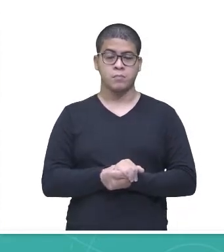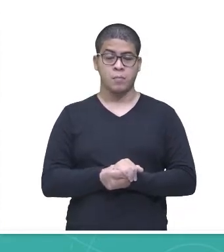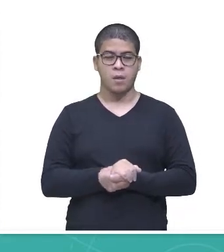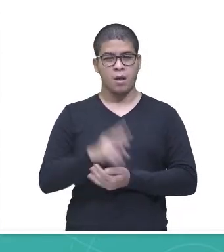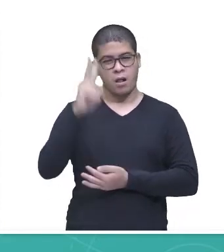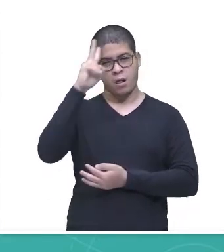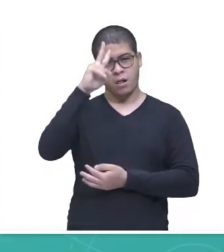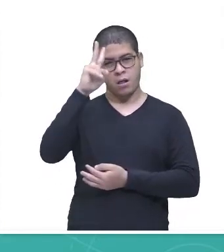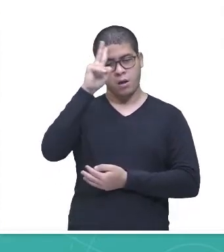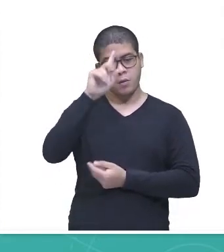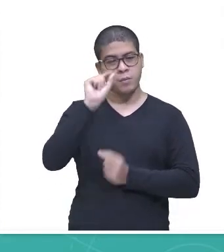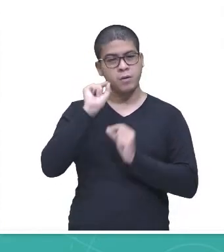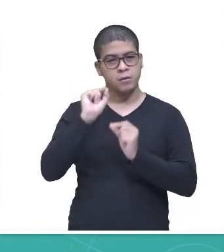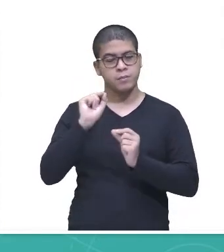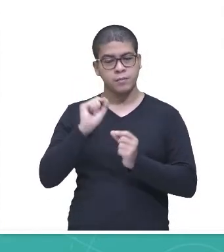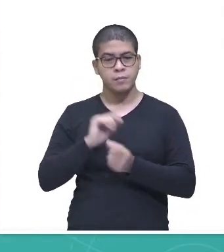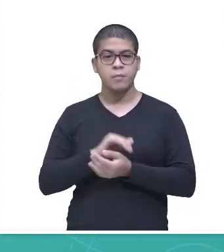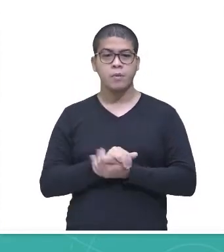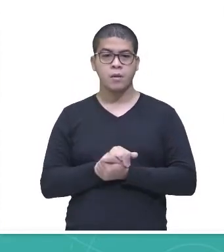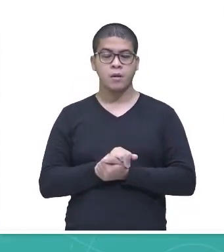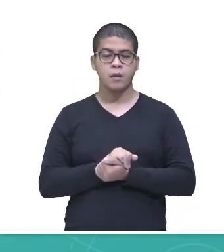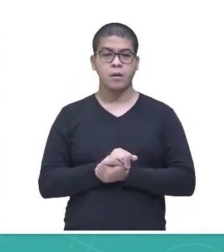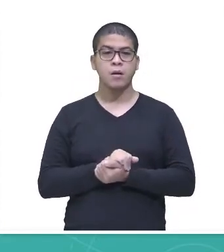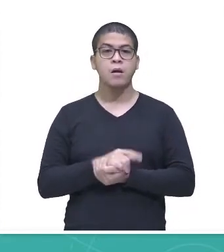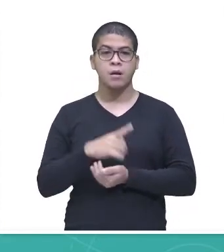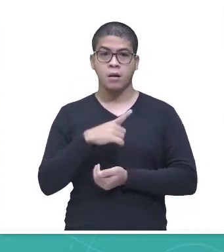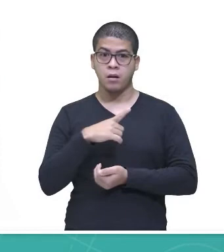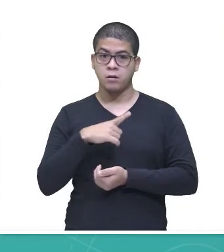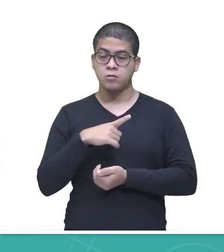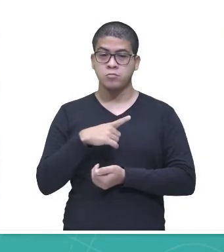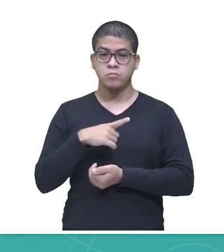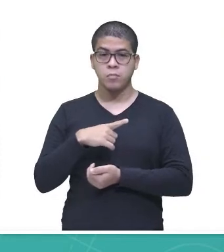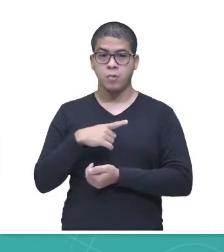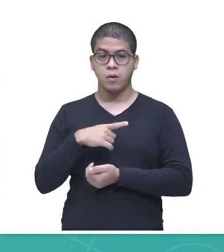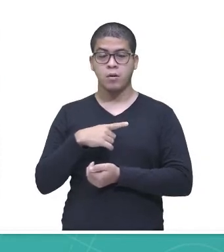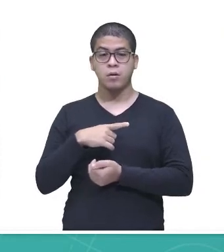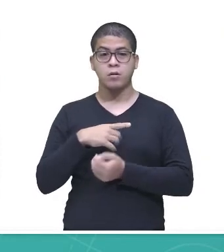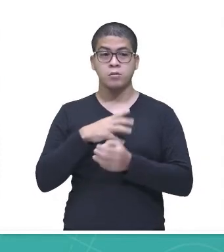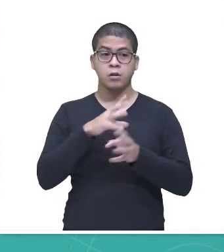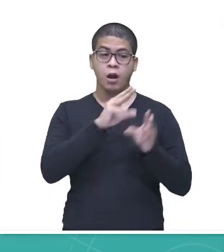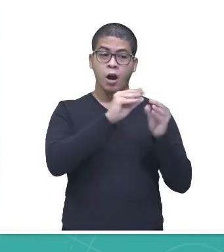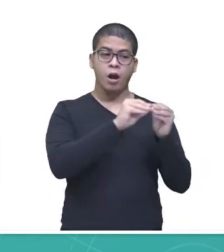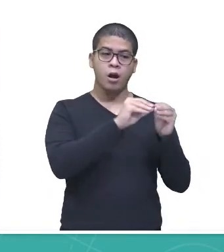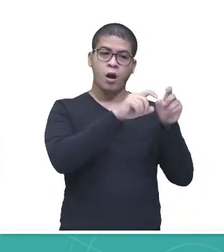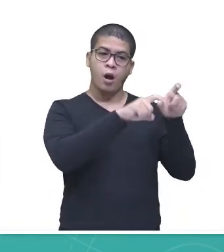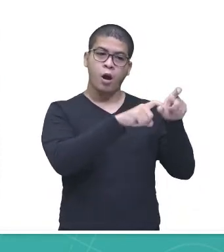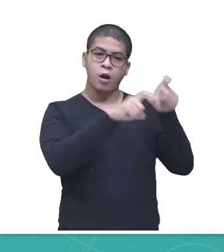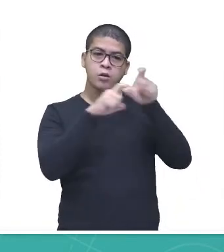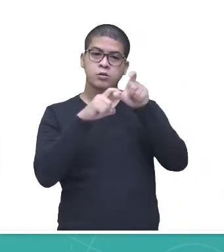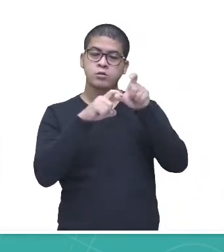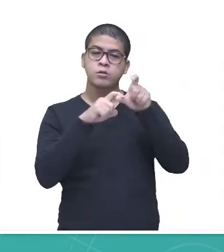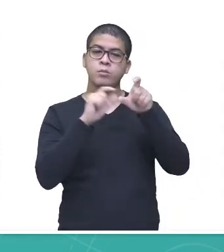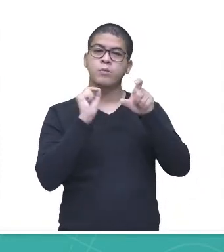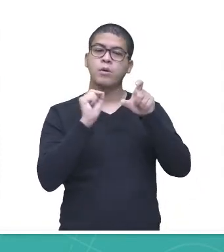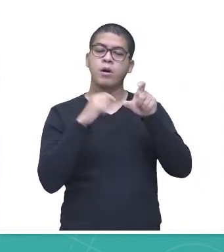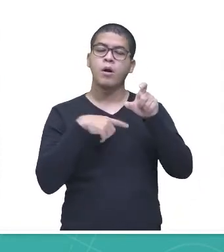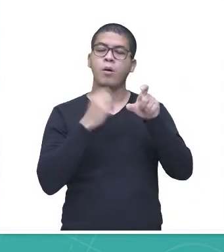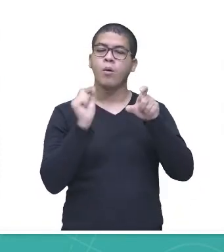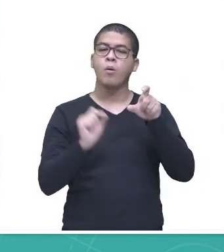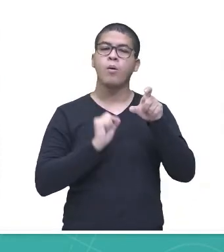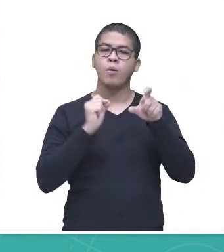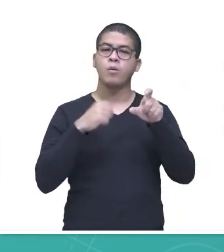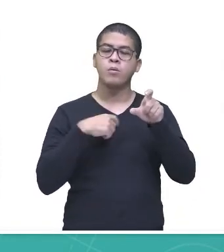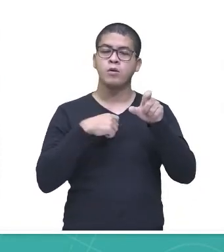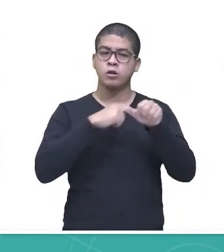Lembrando que a gente pegou um grau daqui, transformou em 60 minutos